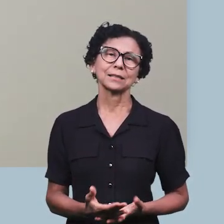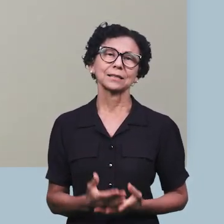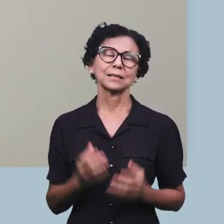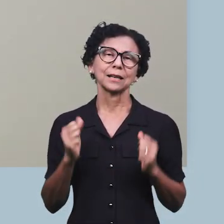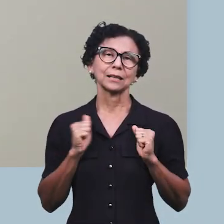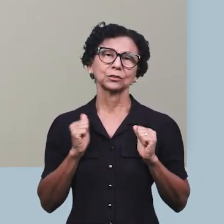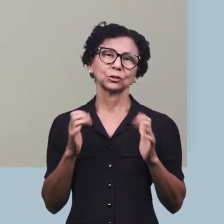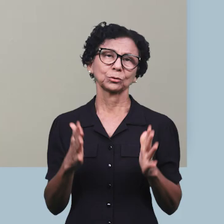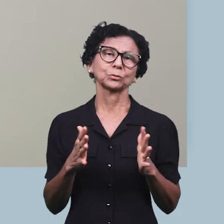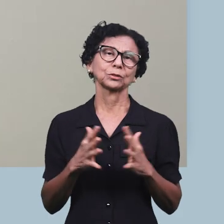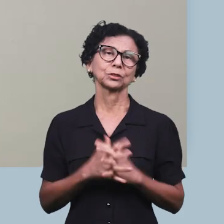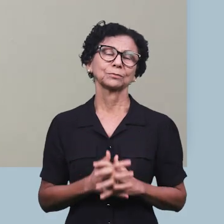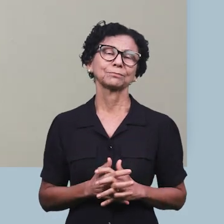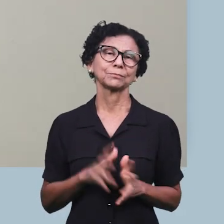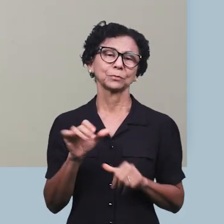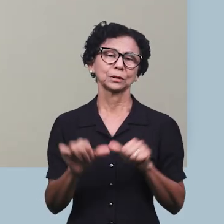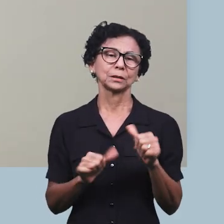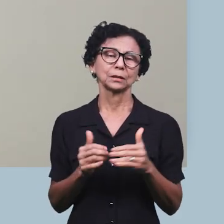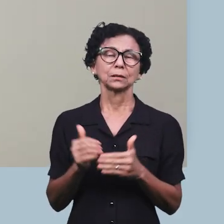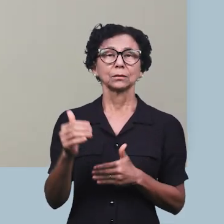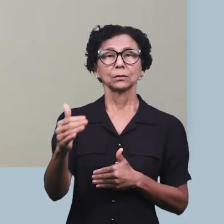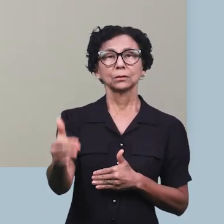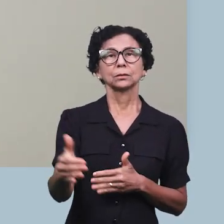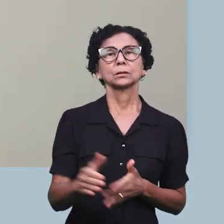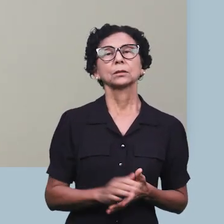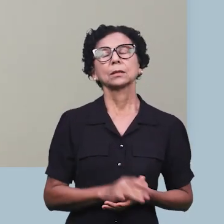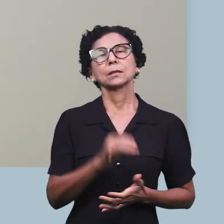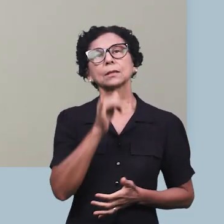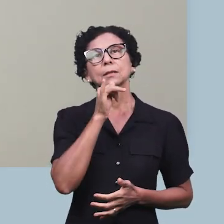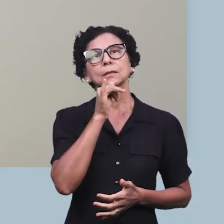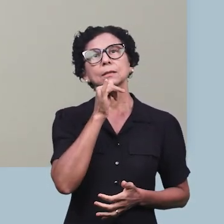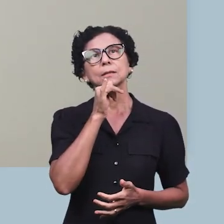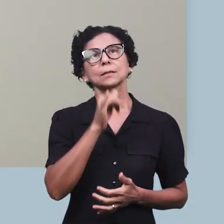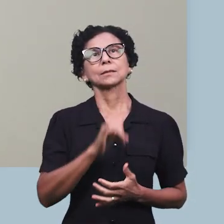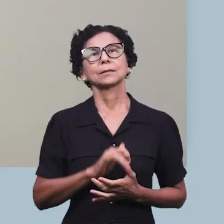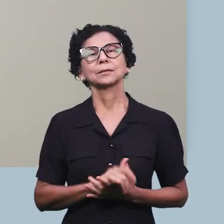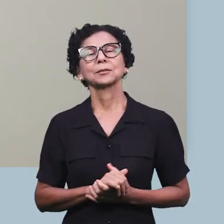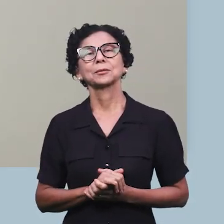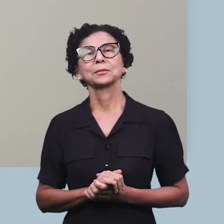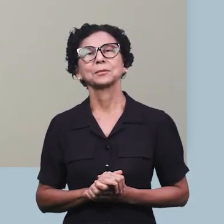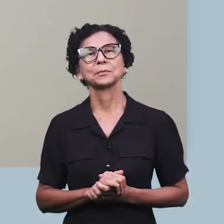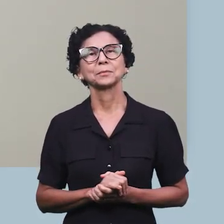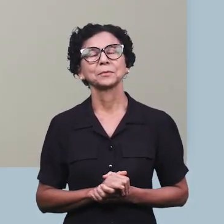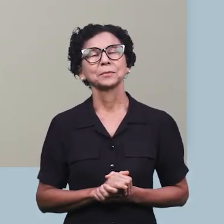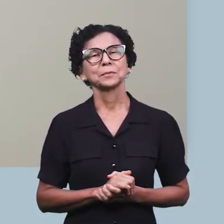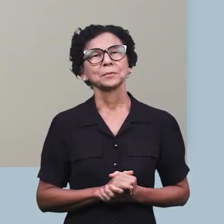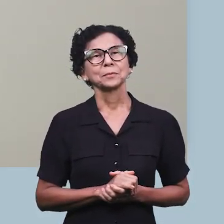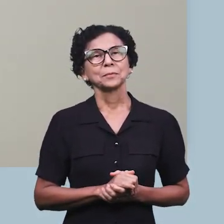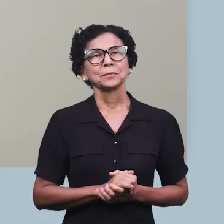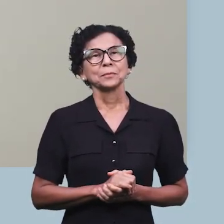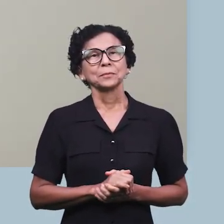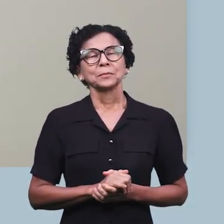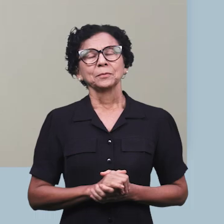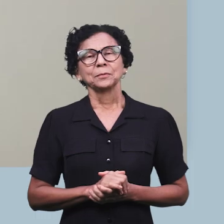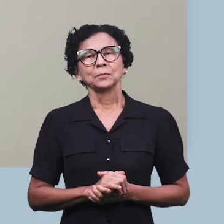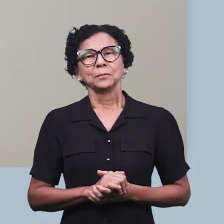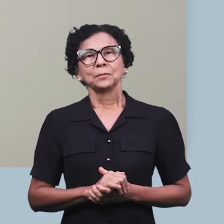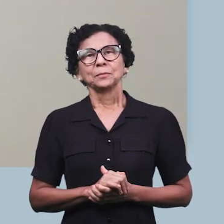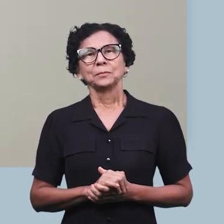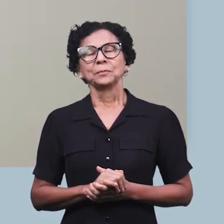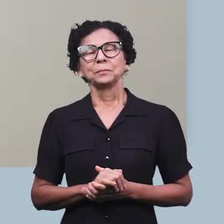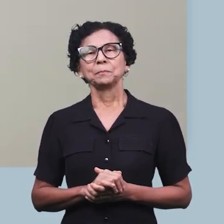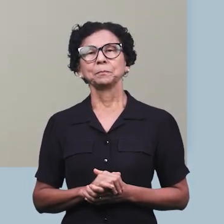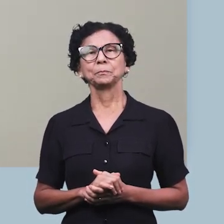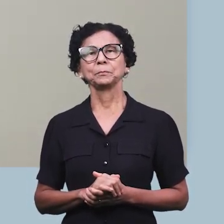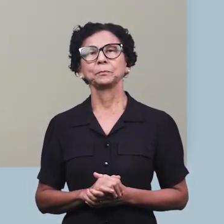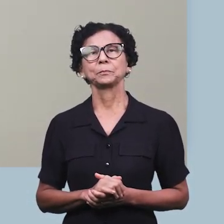criança ter essa dificuldade na rotina. E eu vou contar um exemplo aqui que tem acontecido muito comigo em